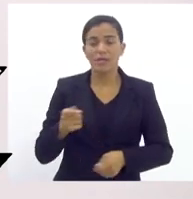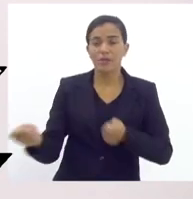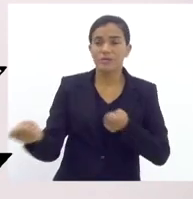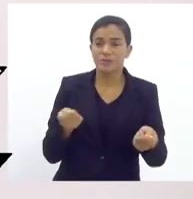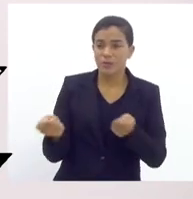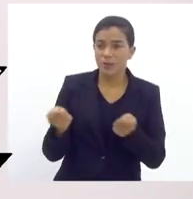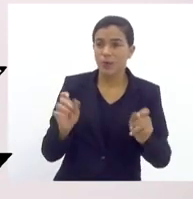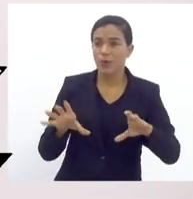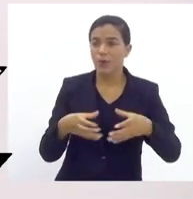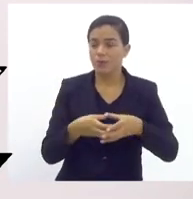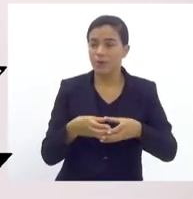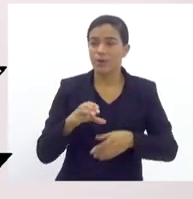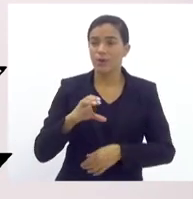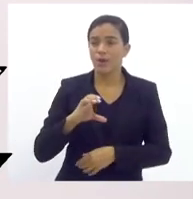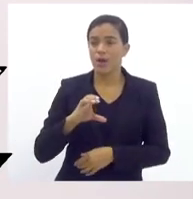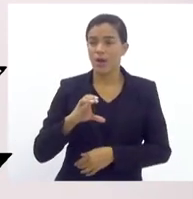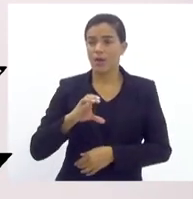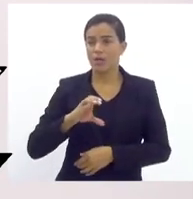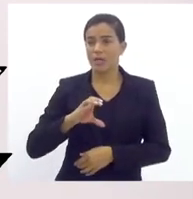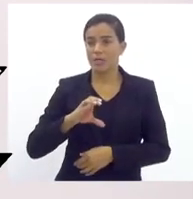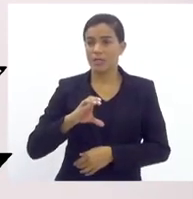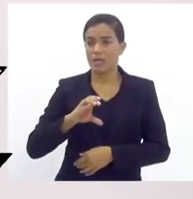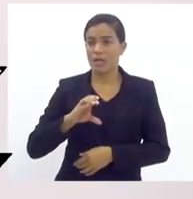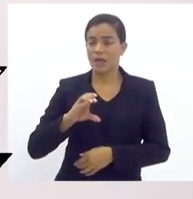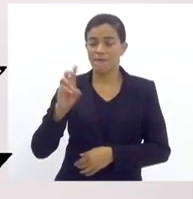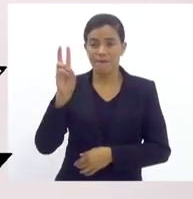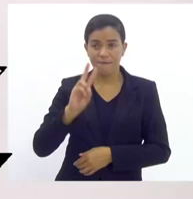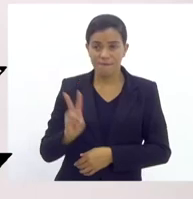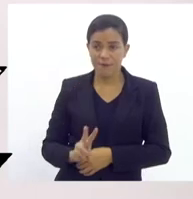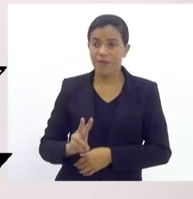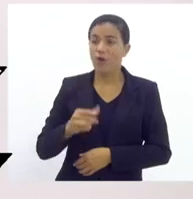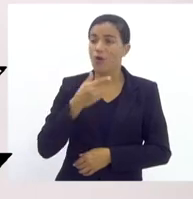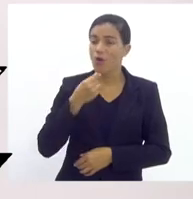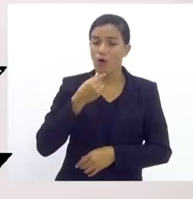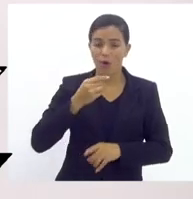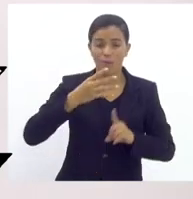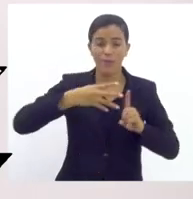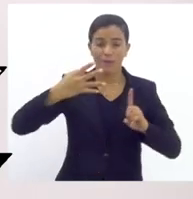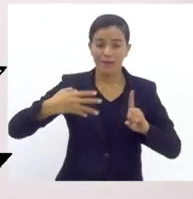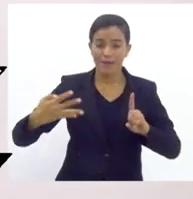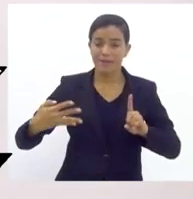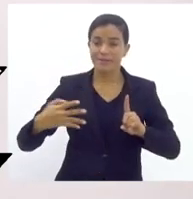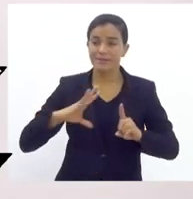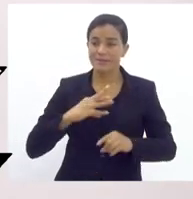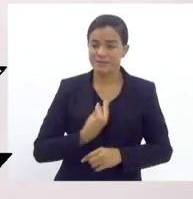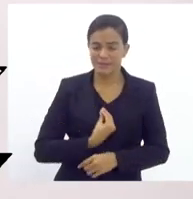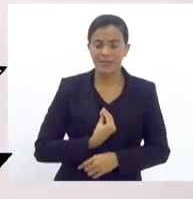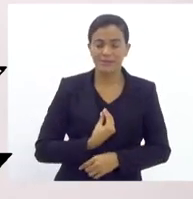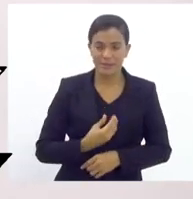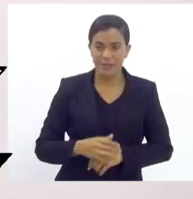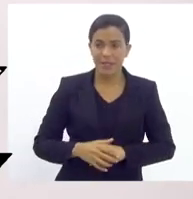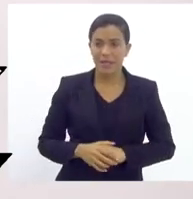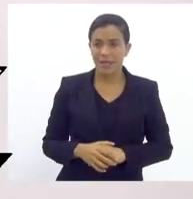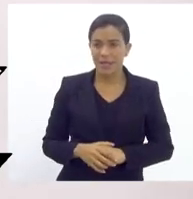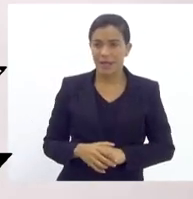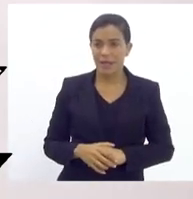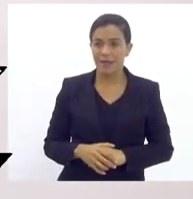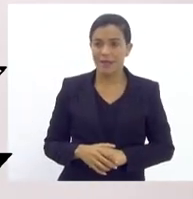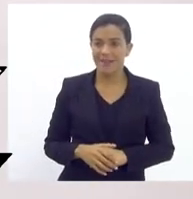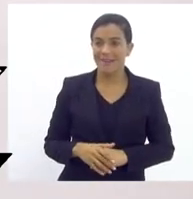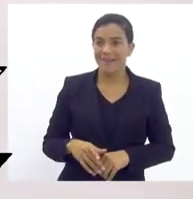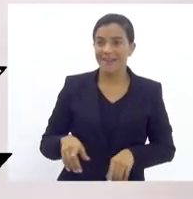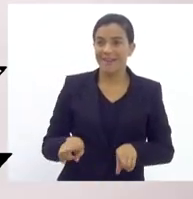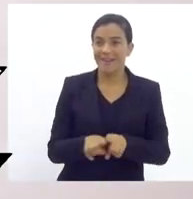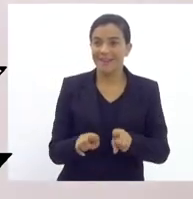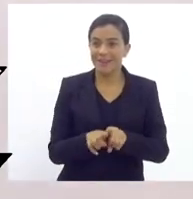comunitário Cristian Daniel venezuelano homem trans que hoje não pode estar aqui presente justamente porque tá